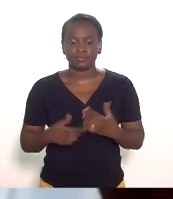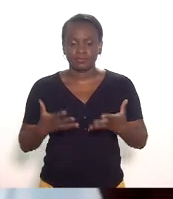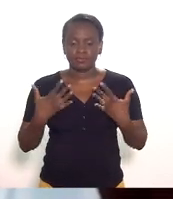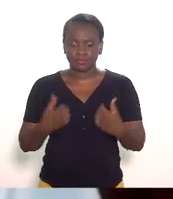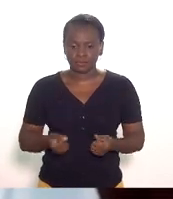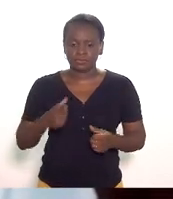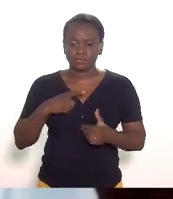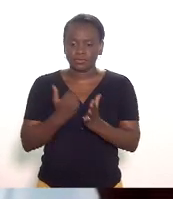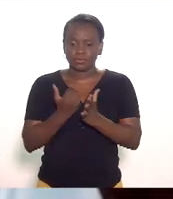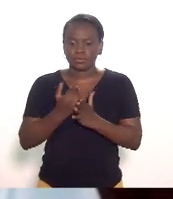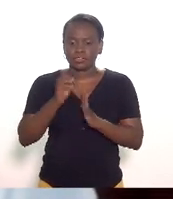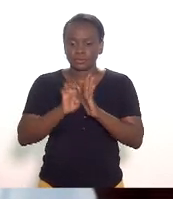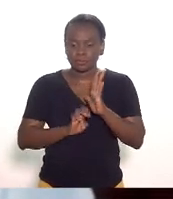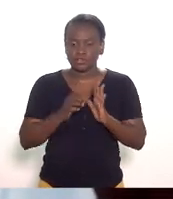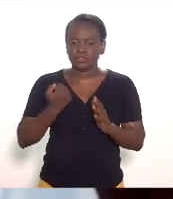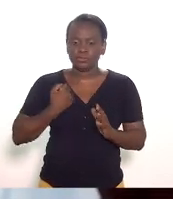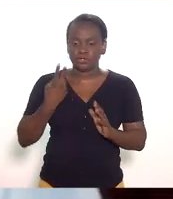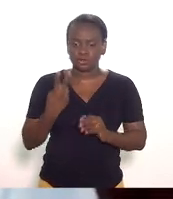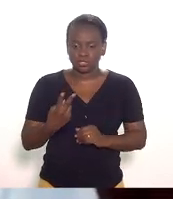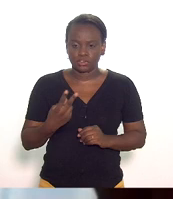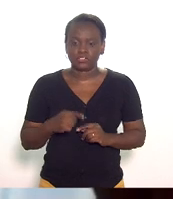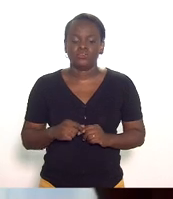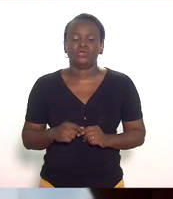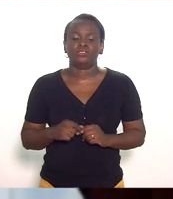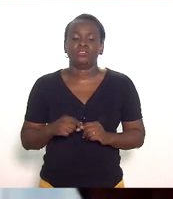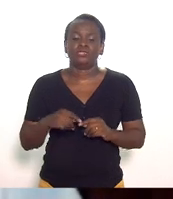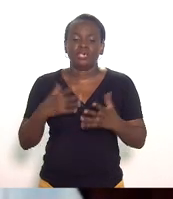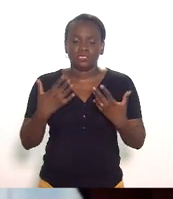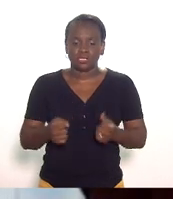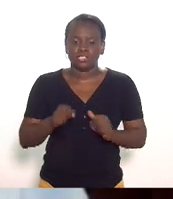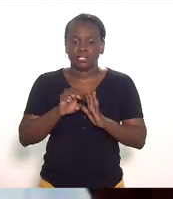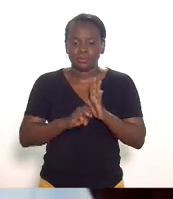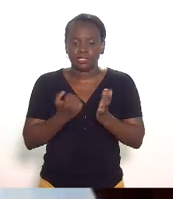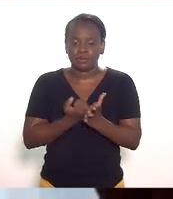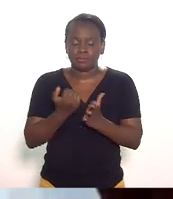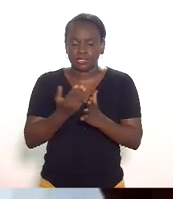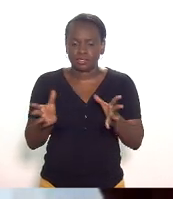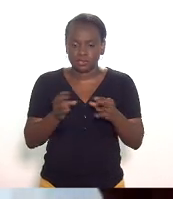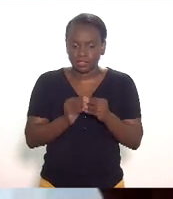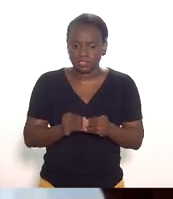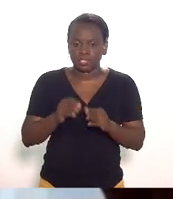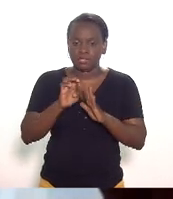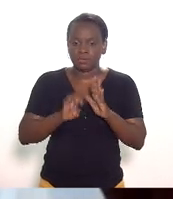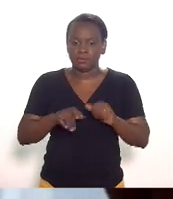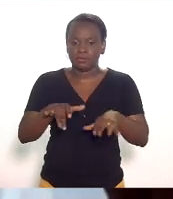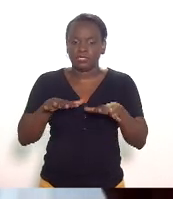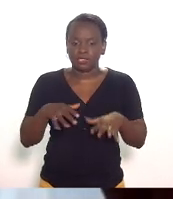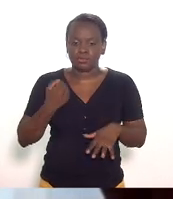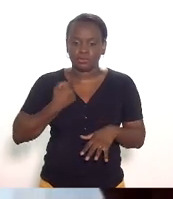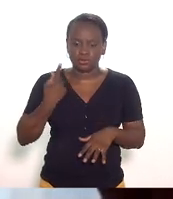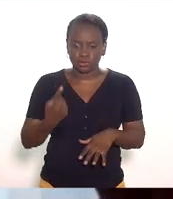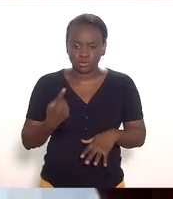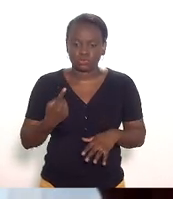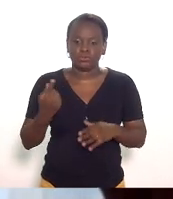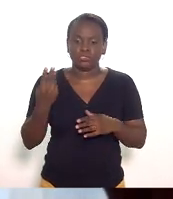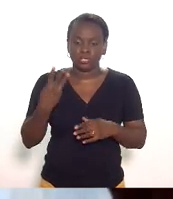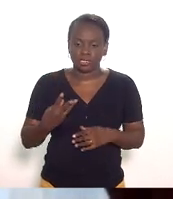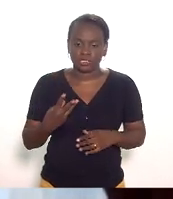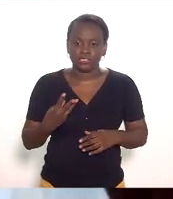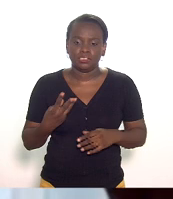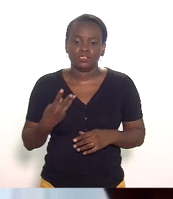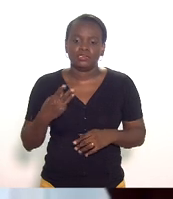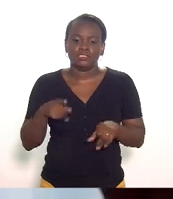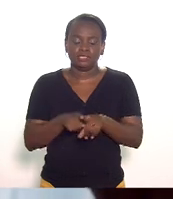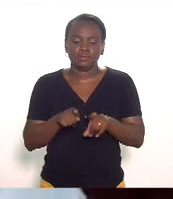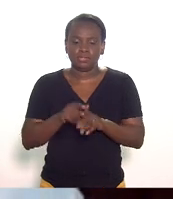favorável com subemenda à emenda 2, favorável com subemenda aglutinativa às emendas de plenário 1, 3 e